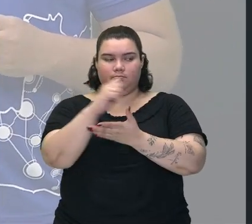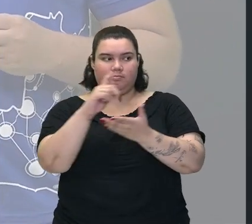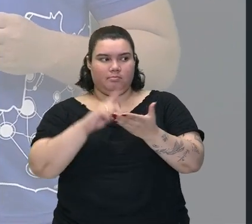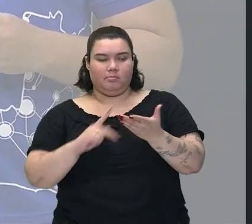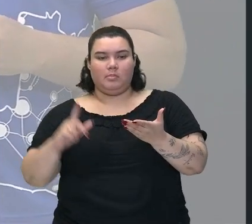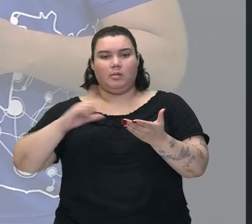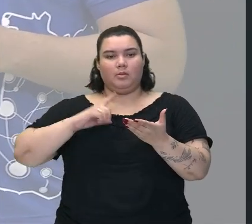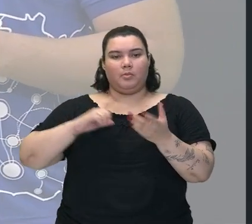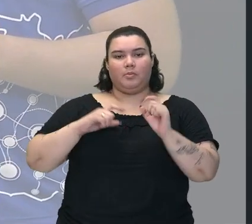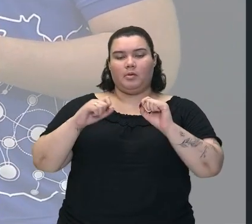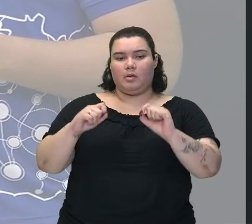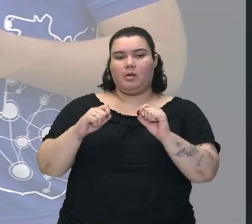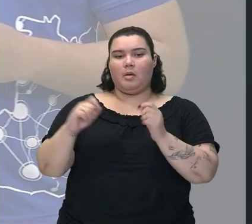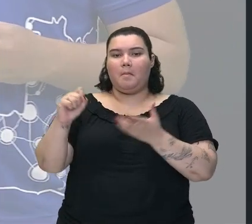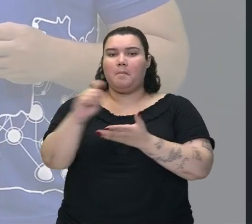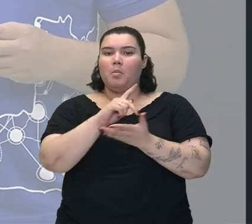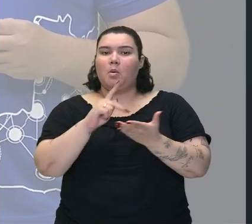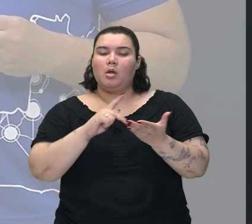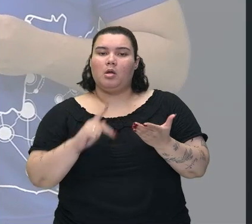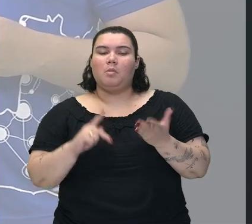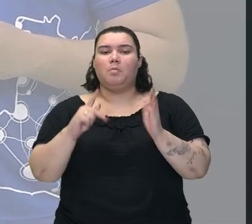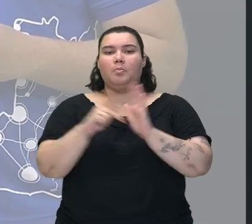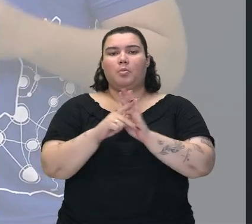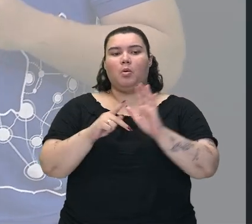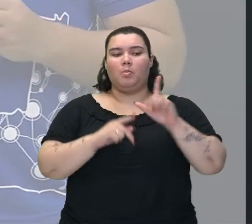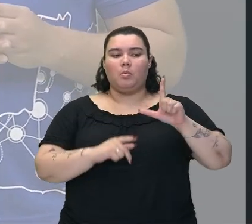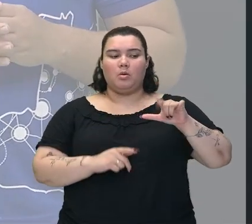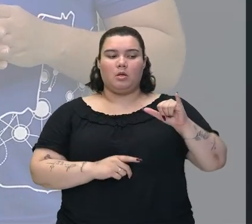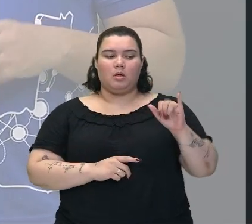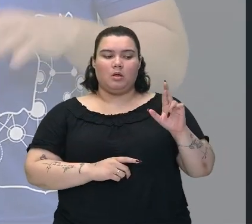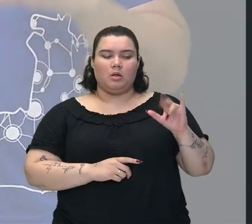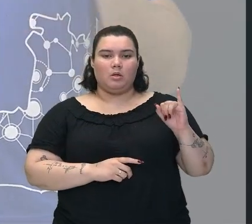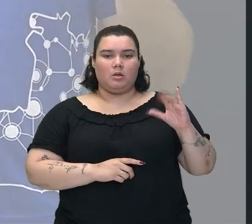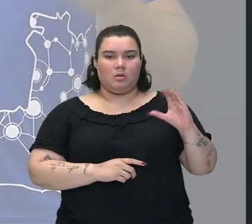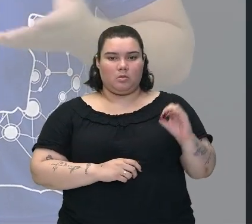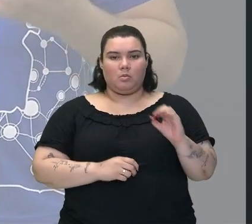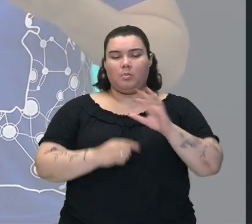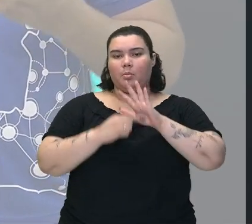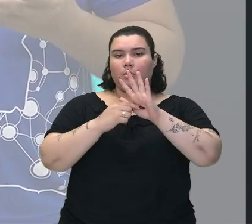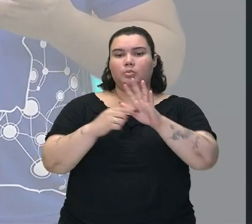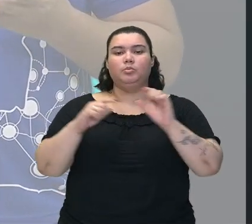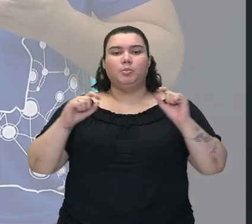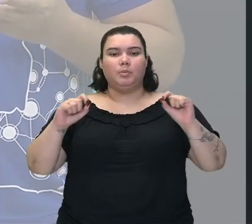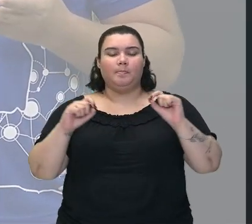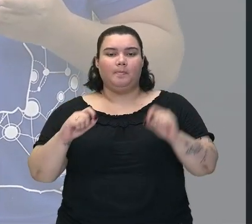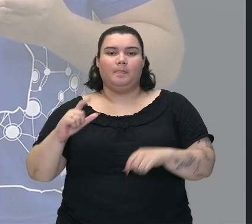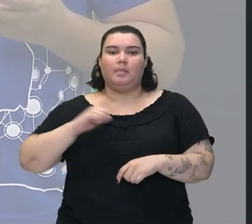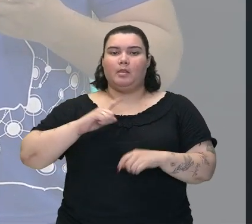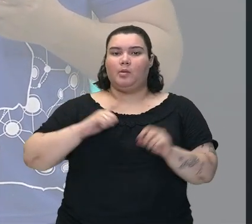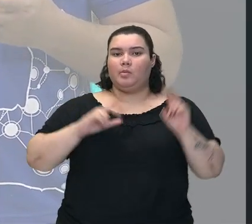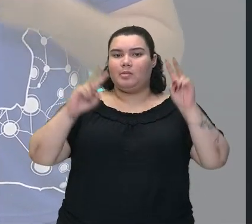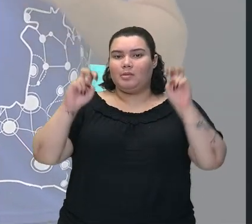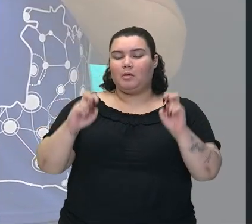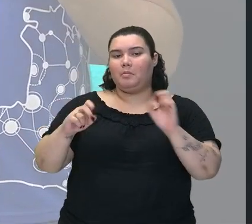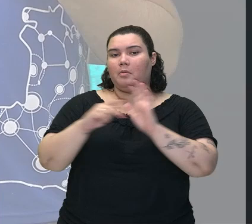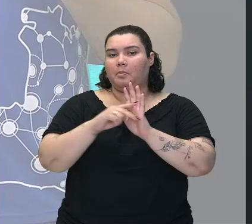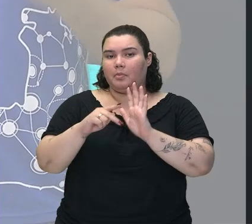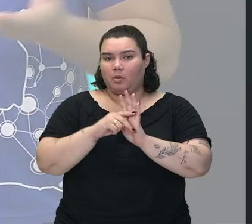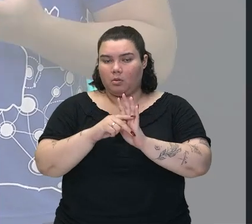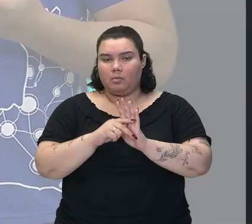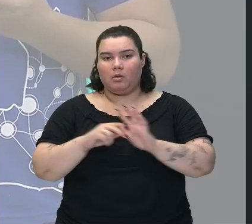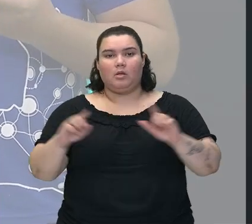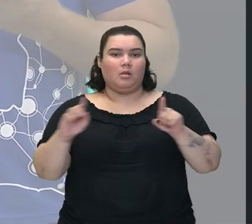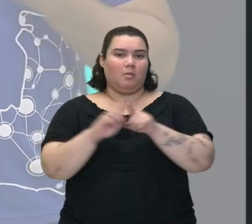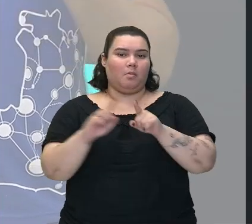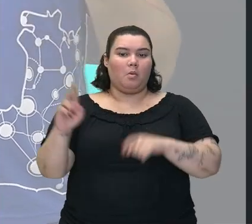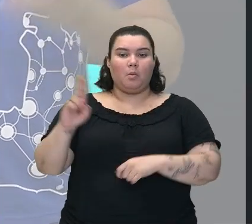vai escrever poemas nesse período se destaca devido a sua temática e também ao